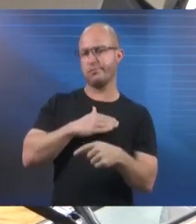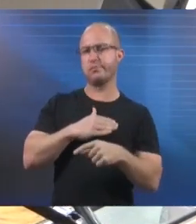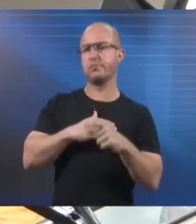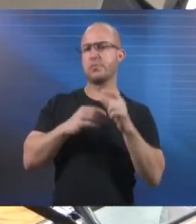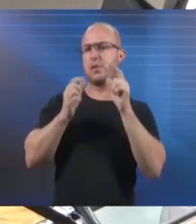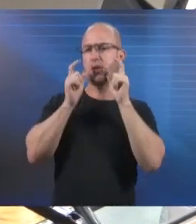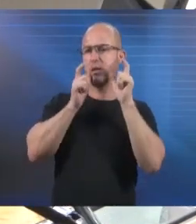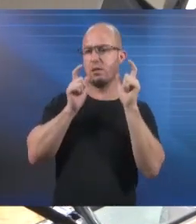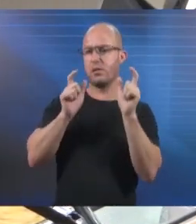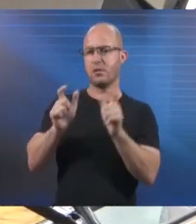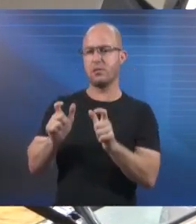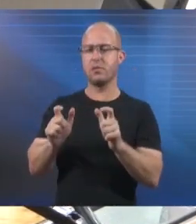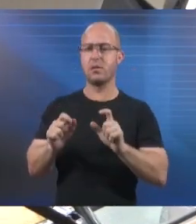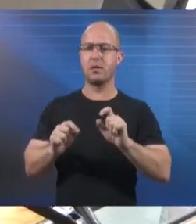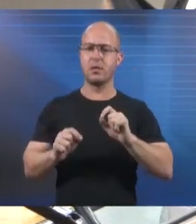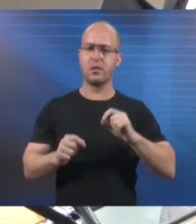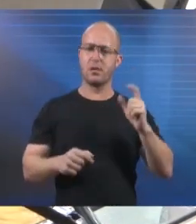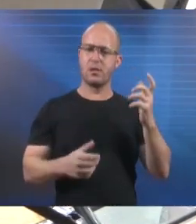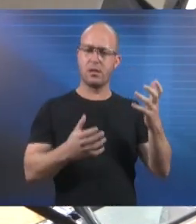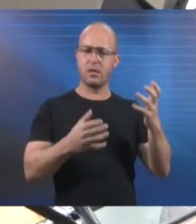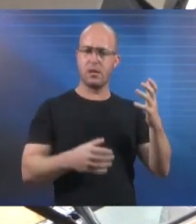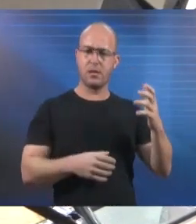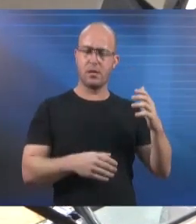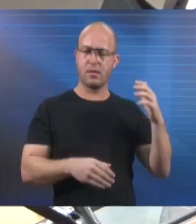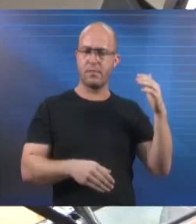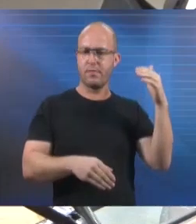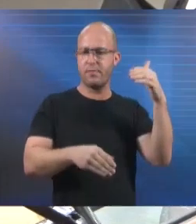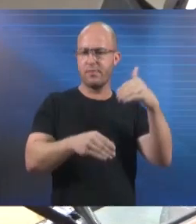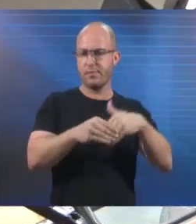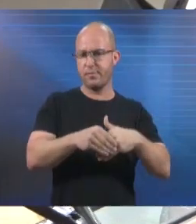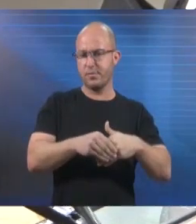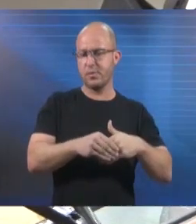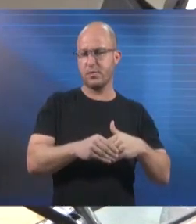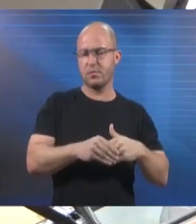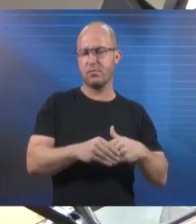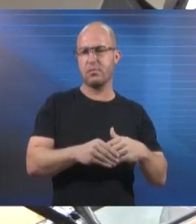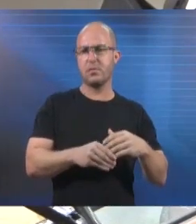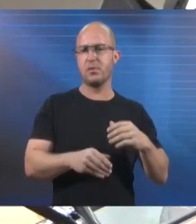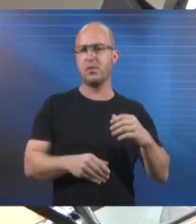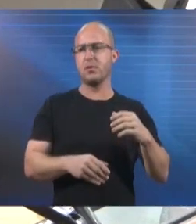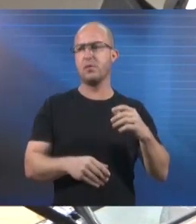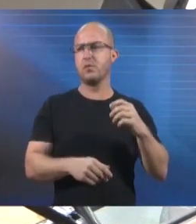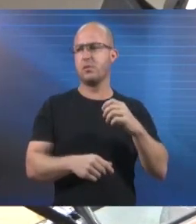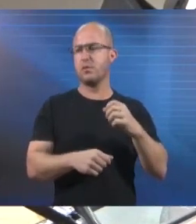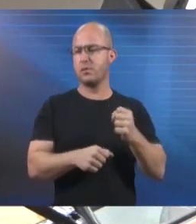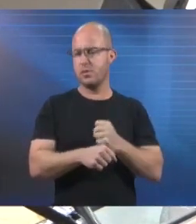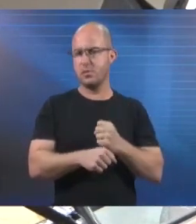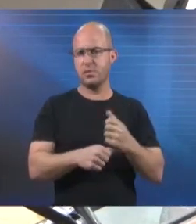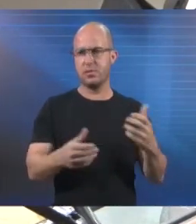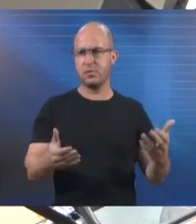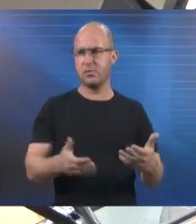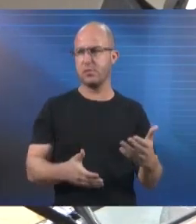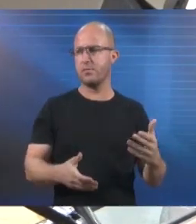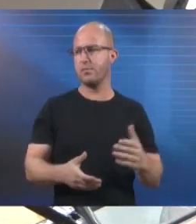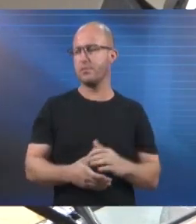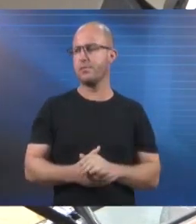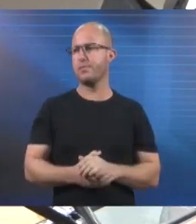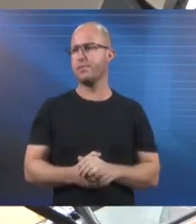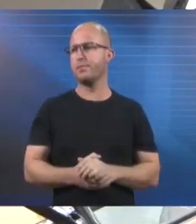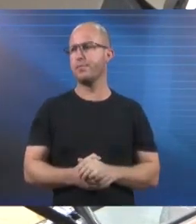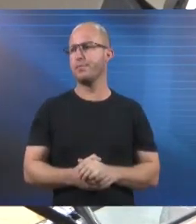interessa é a quem vai disputar a eleição Municipal esse ano e portanto quer fazer disso